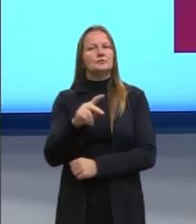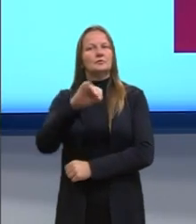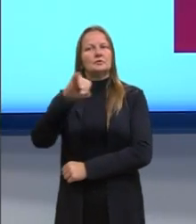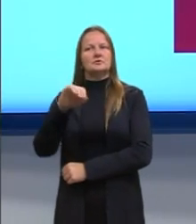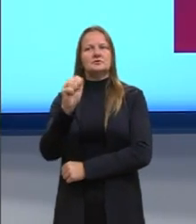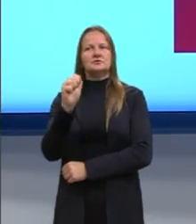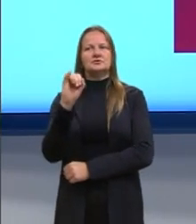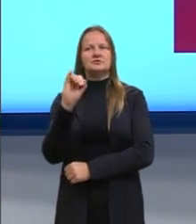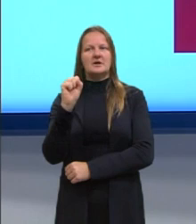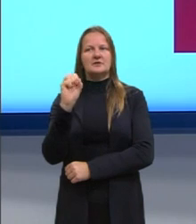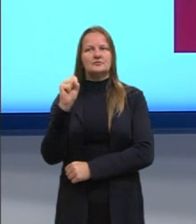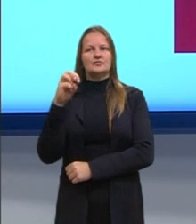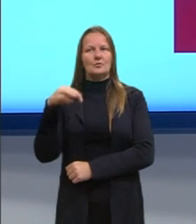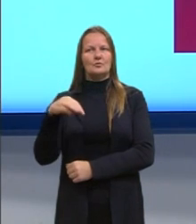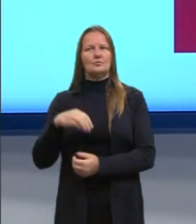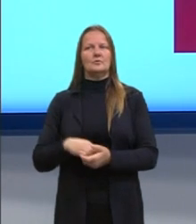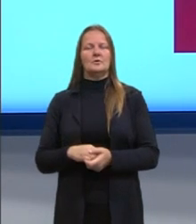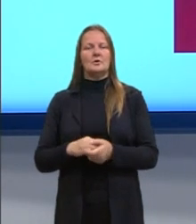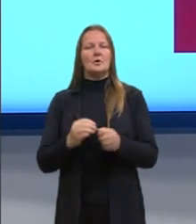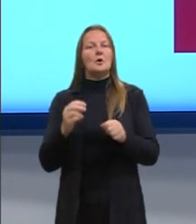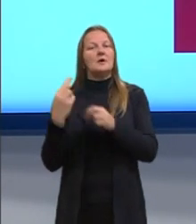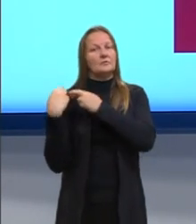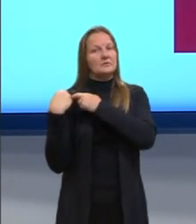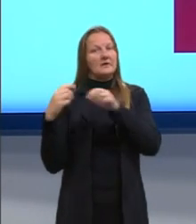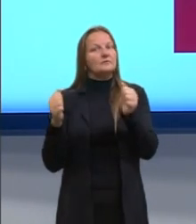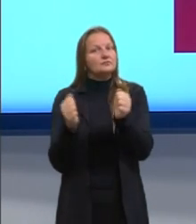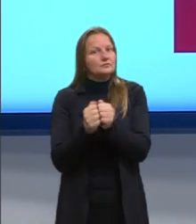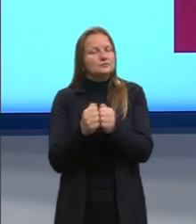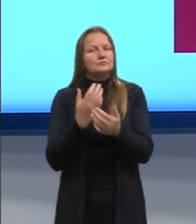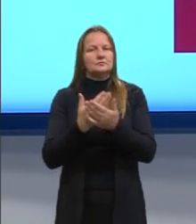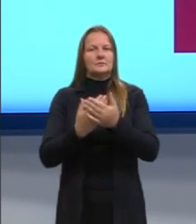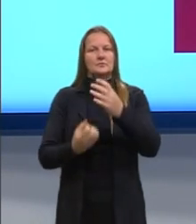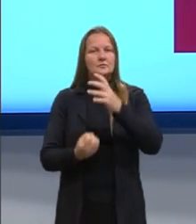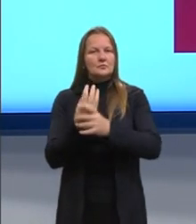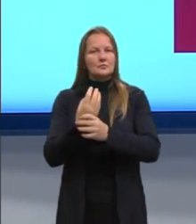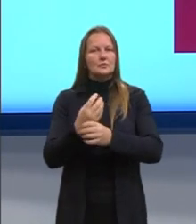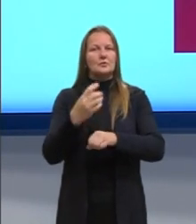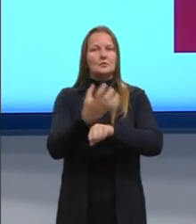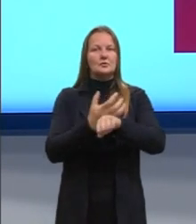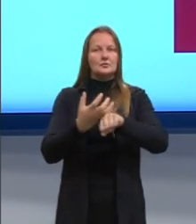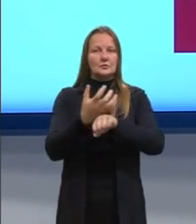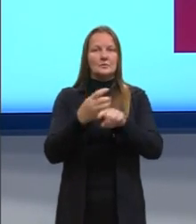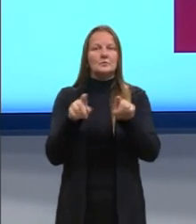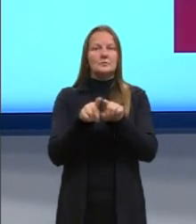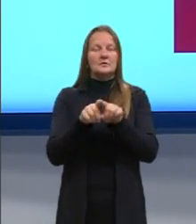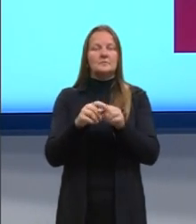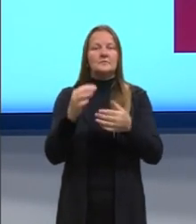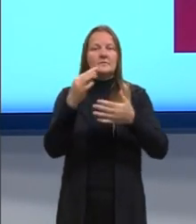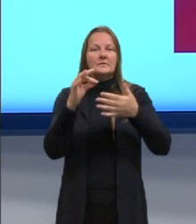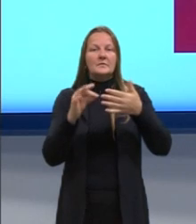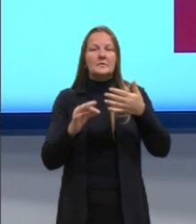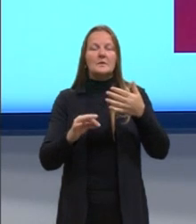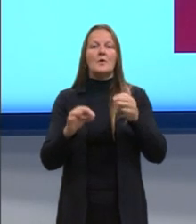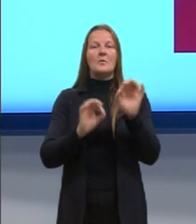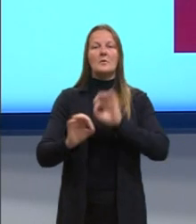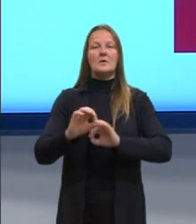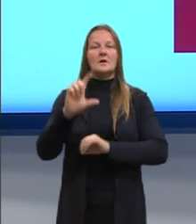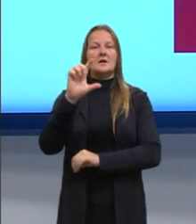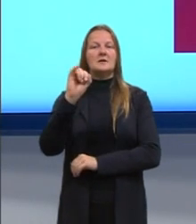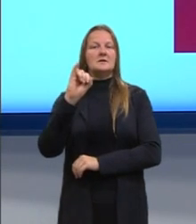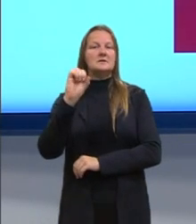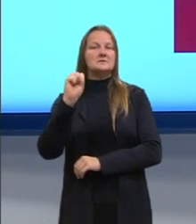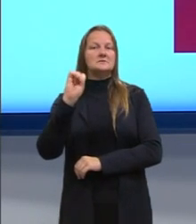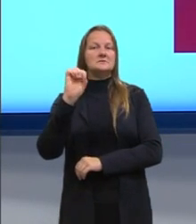Jaime São Paulo bossa nosso curador das nossas disciplinas e também da correto toda essa equipe